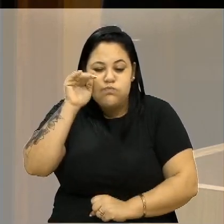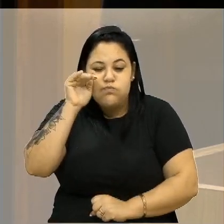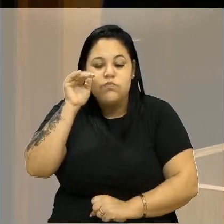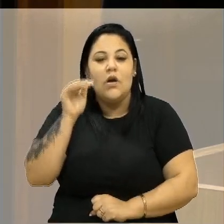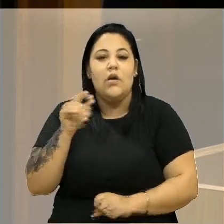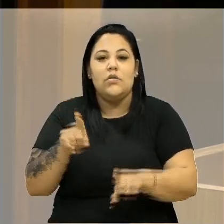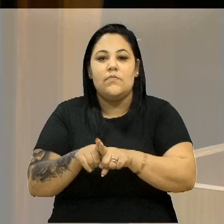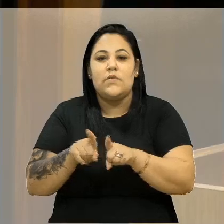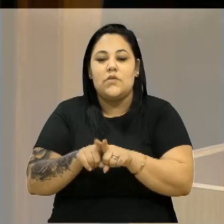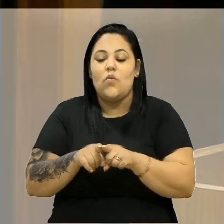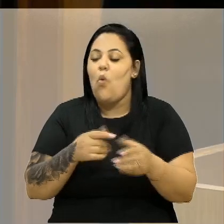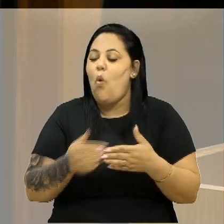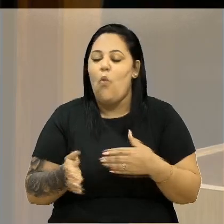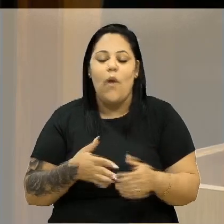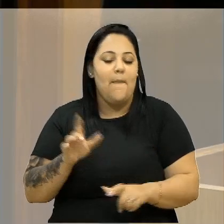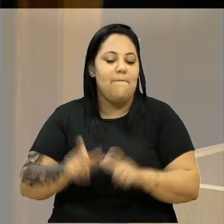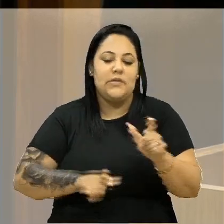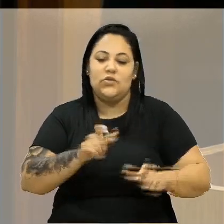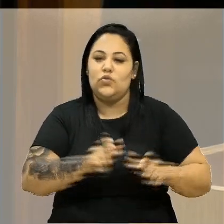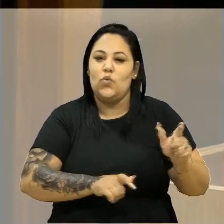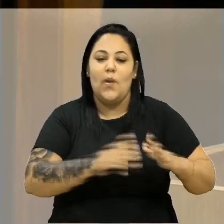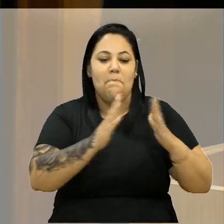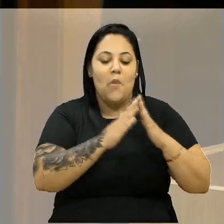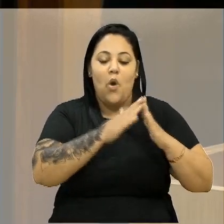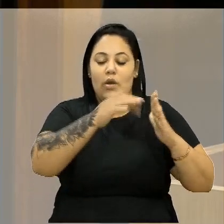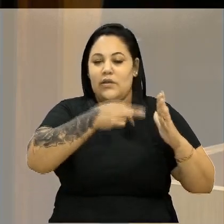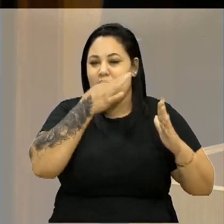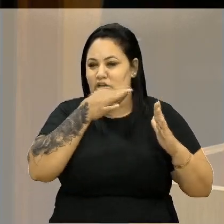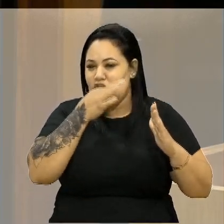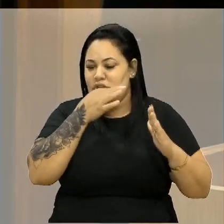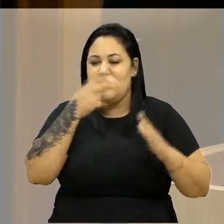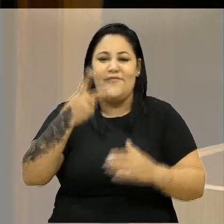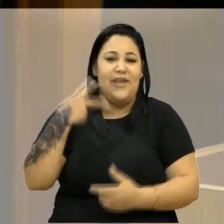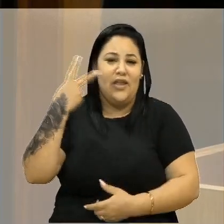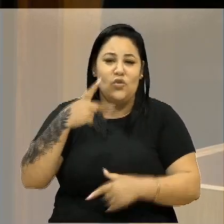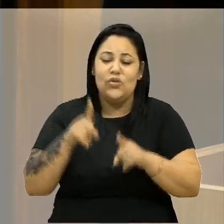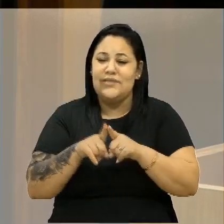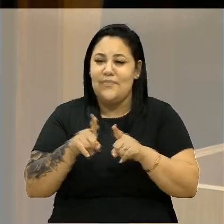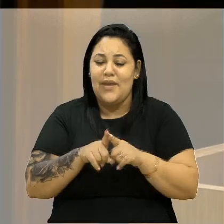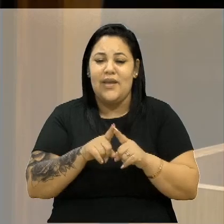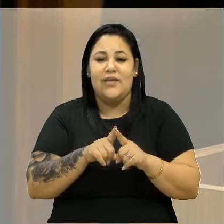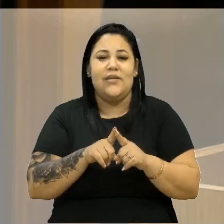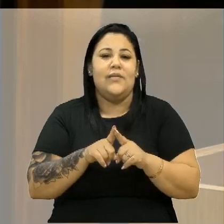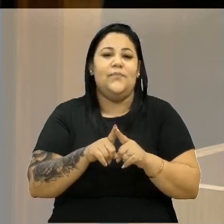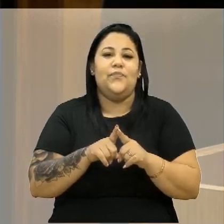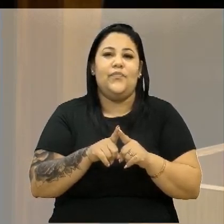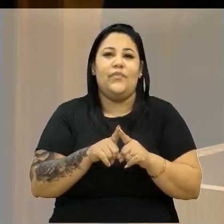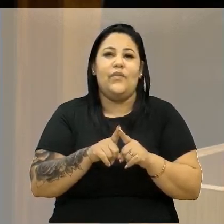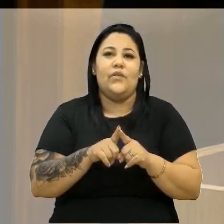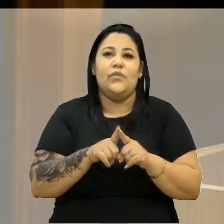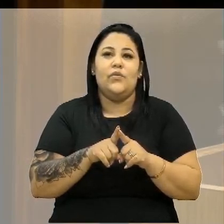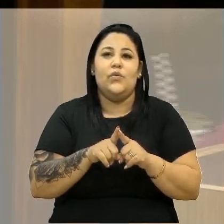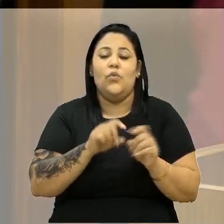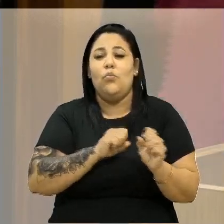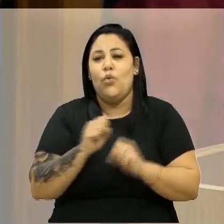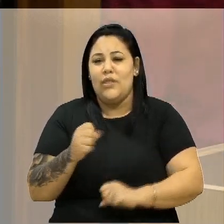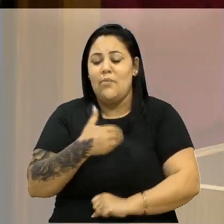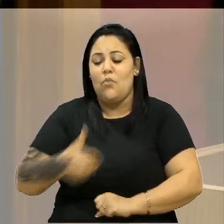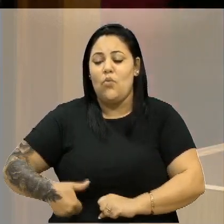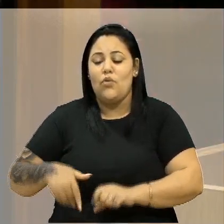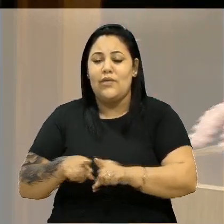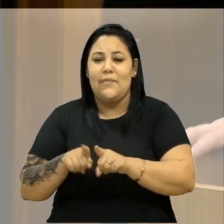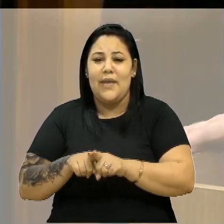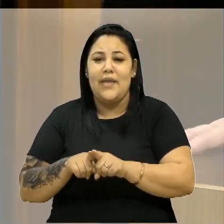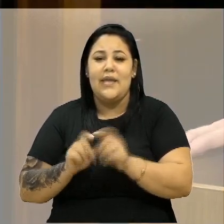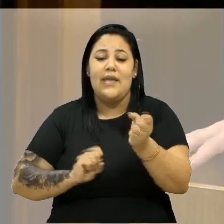pessoa que mora em Caxias e fora de Caxias, por vereadores, pelo poder público, por organismos que fazem o